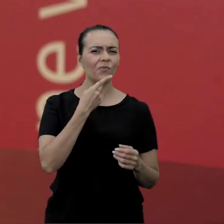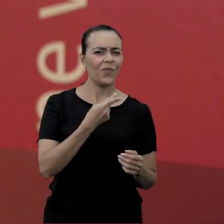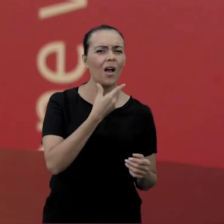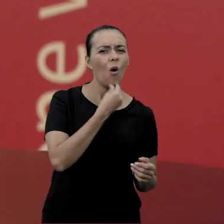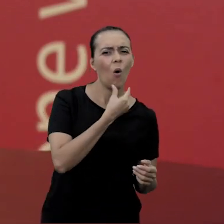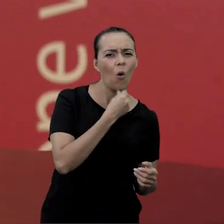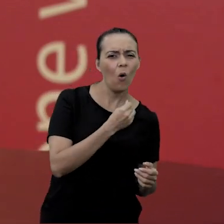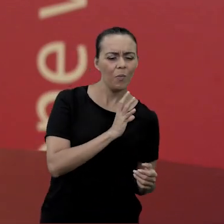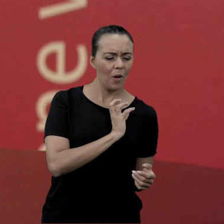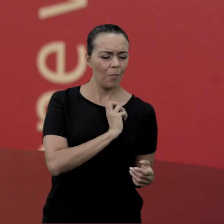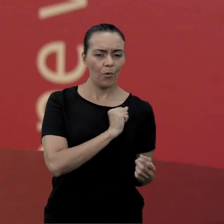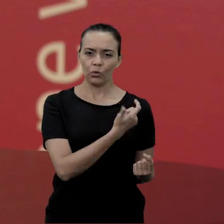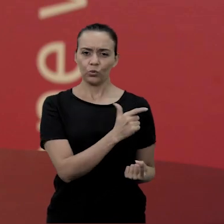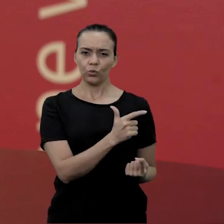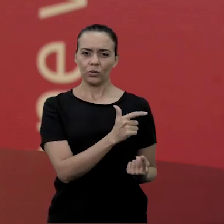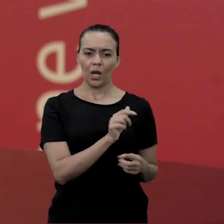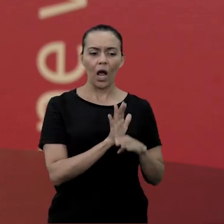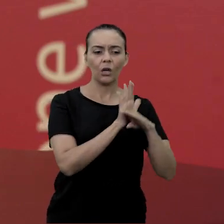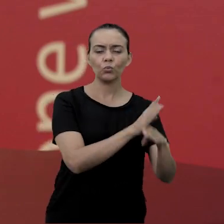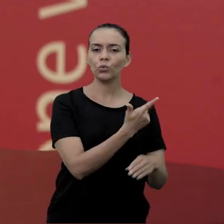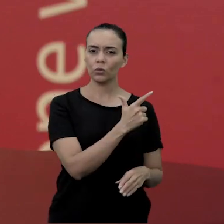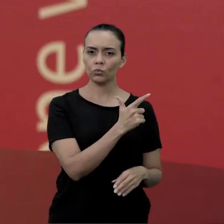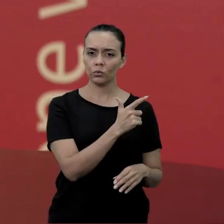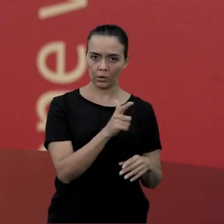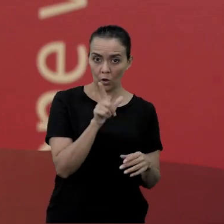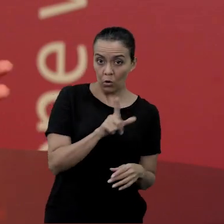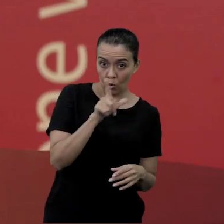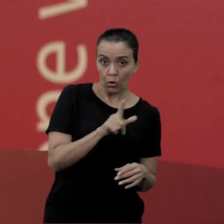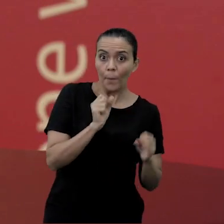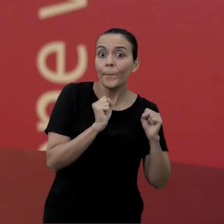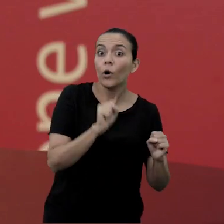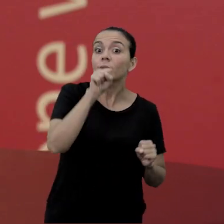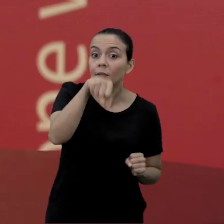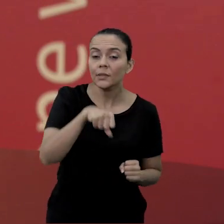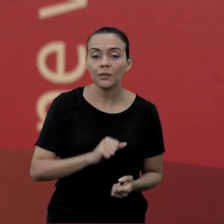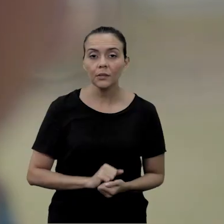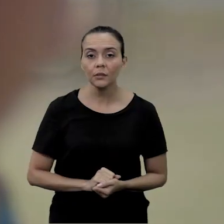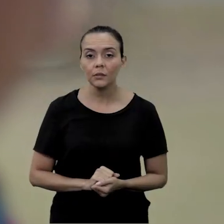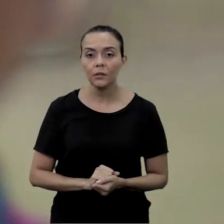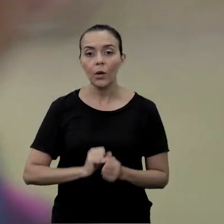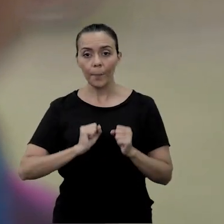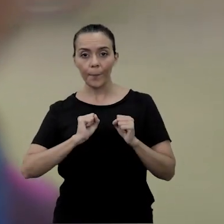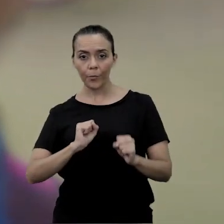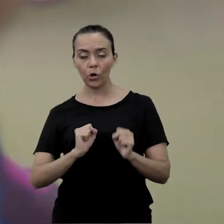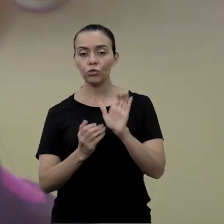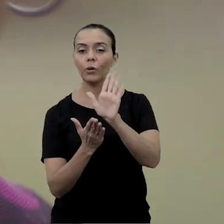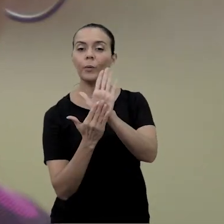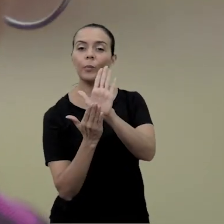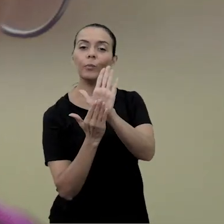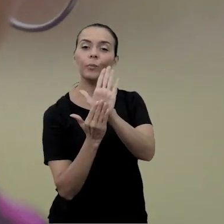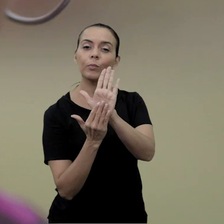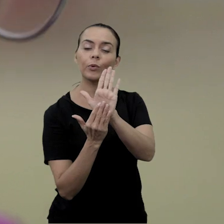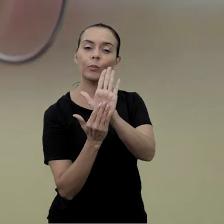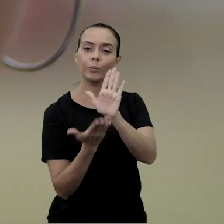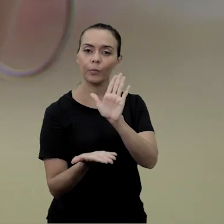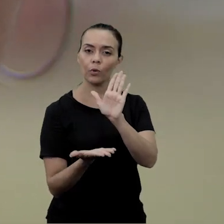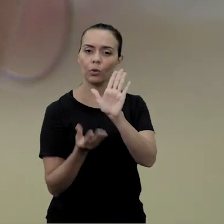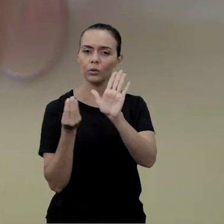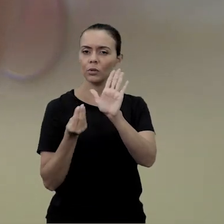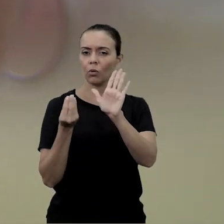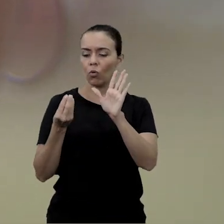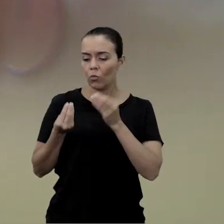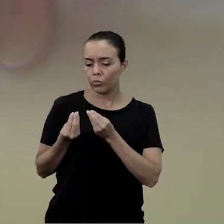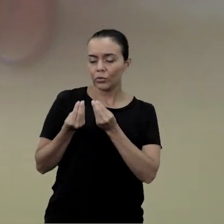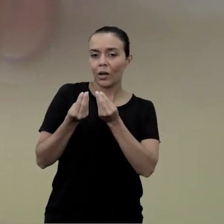e solidários? Os homens são amorosos e solidários, podem ser amorosos e solidários. Acho que a proposta